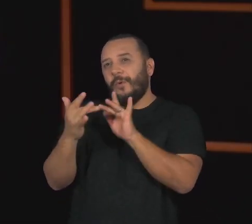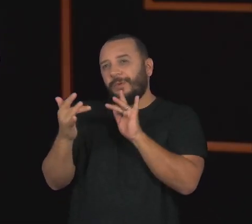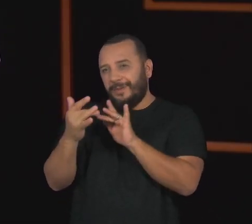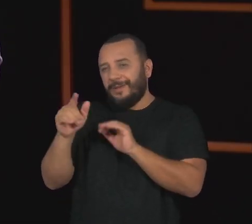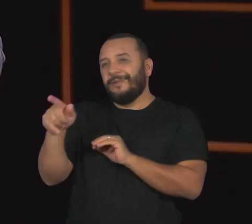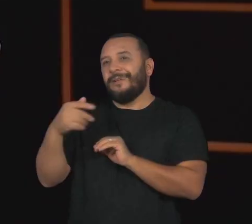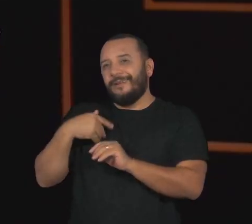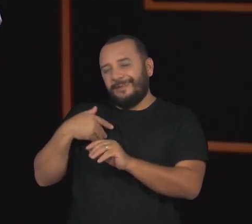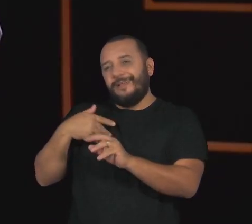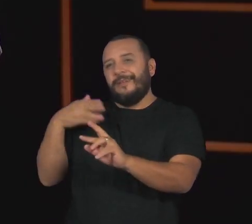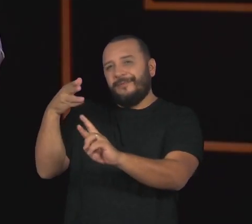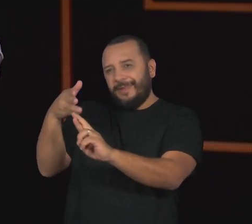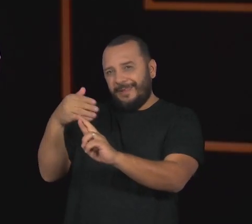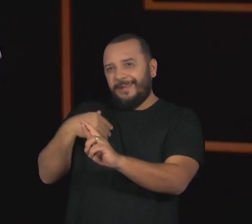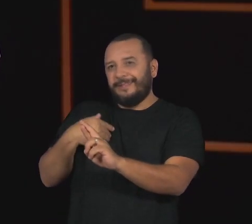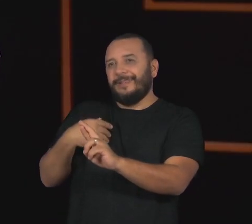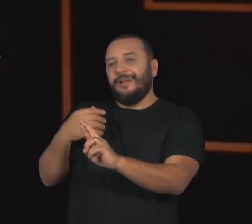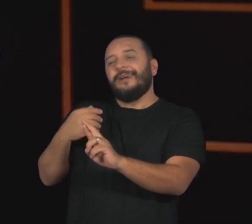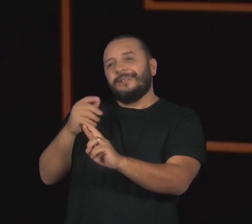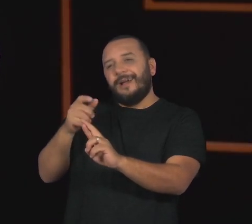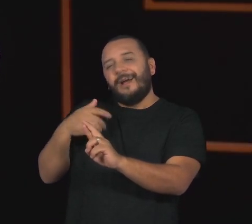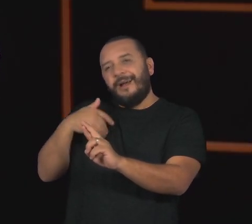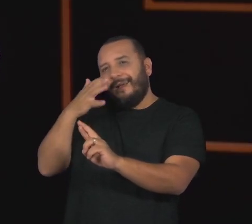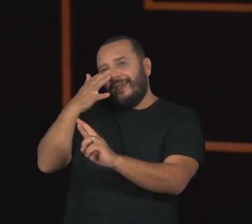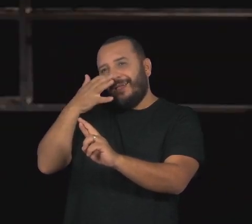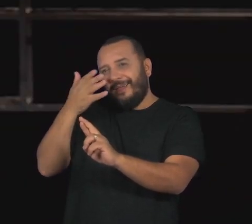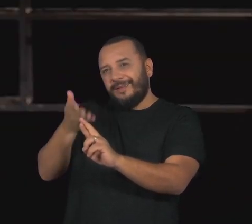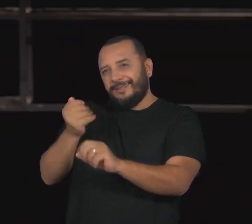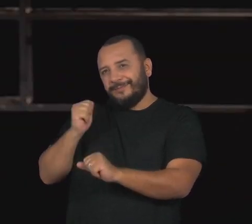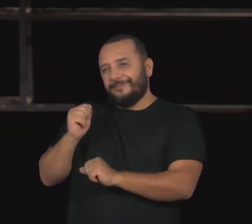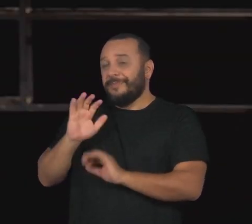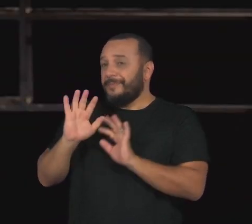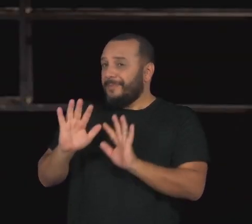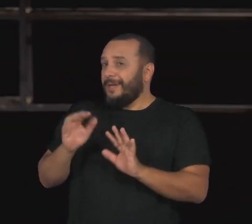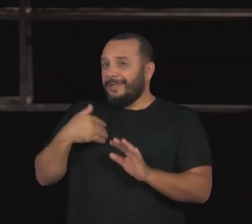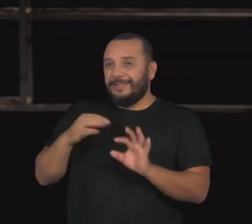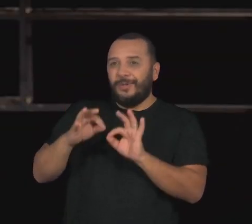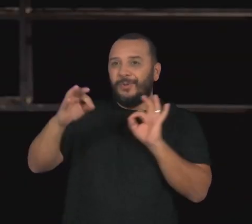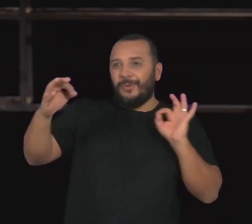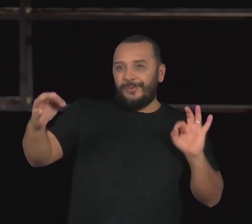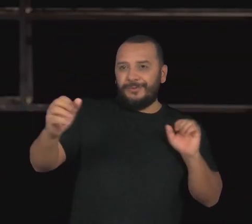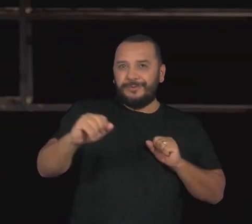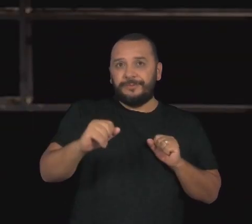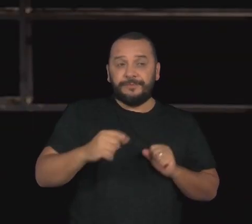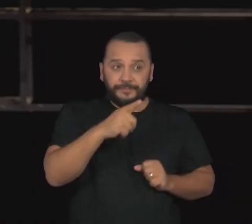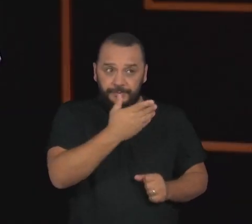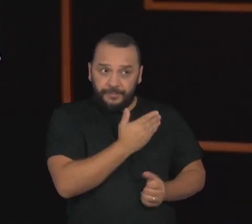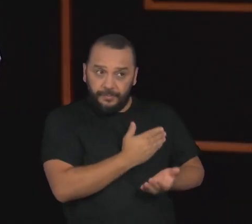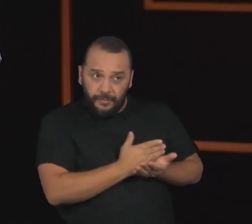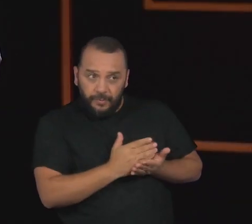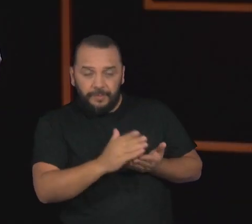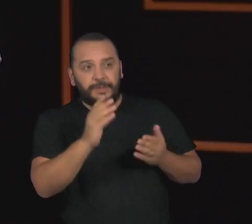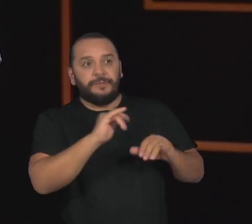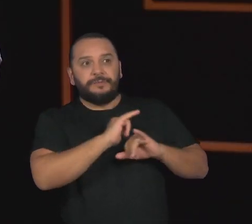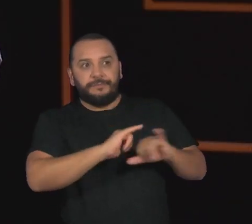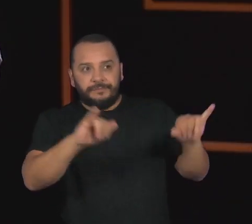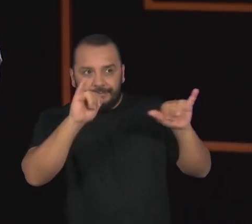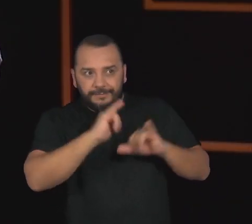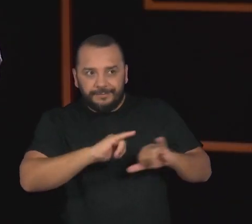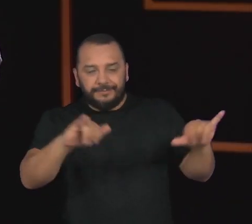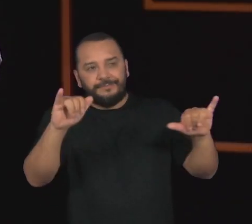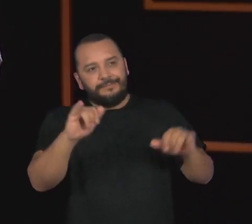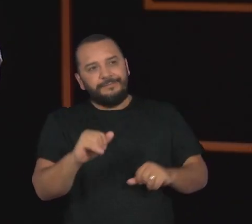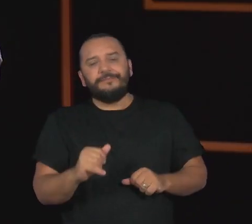de grande admiração, mas um pouco distante. Mas sua vida artística começou mesmo com a publicidade. Começou com